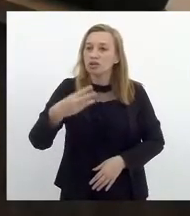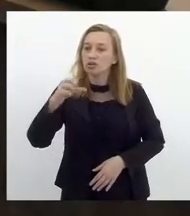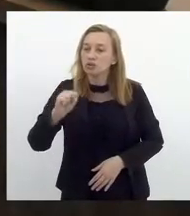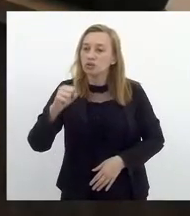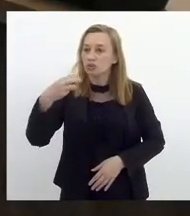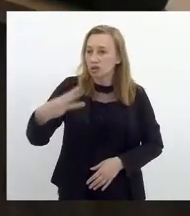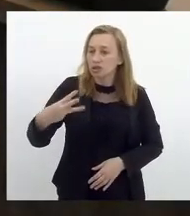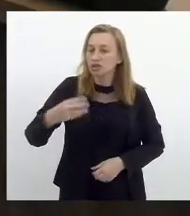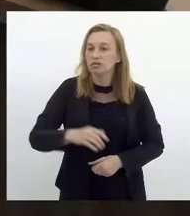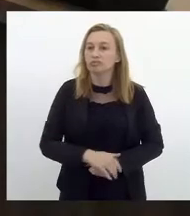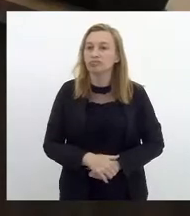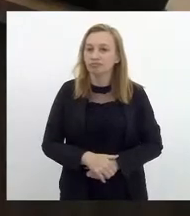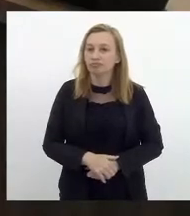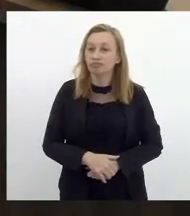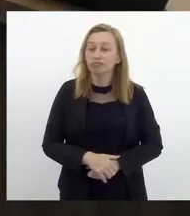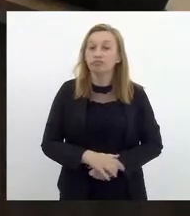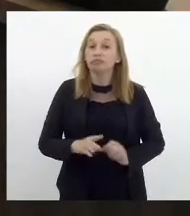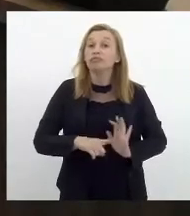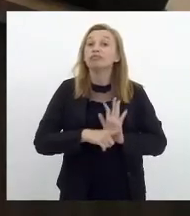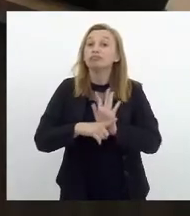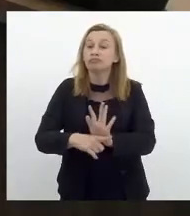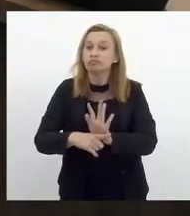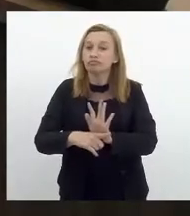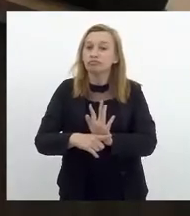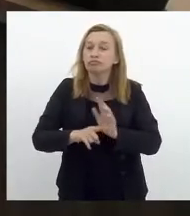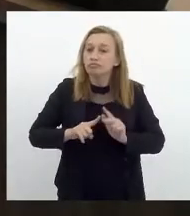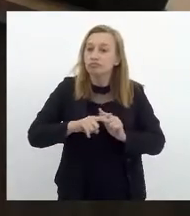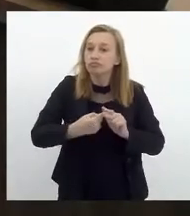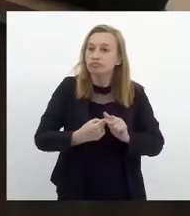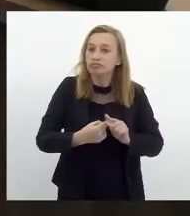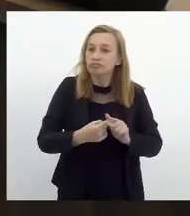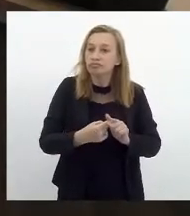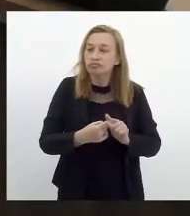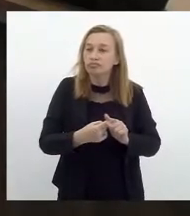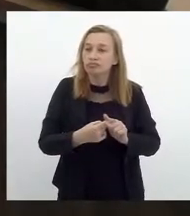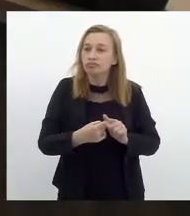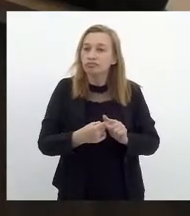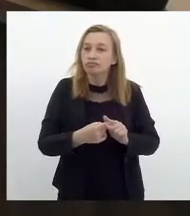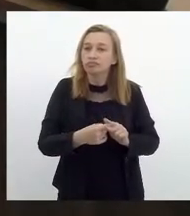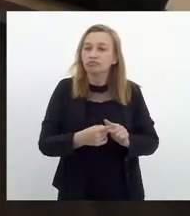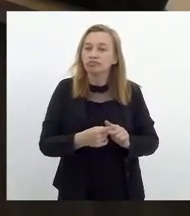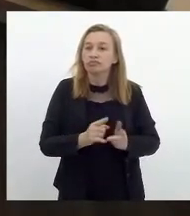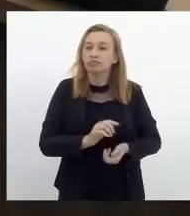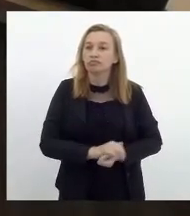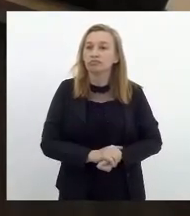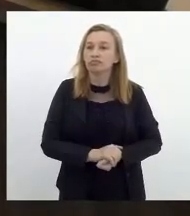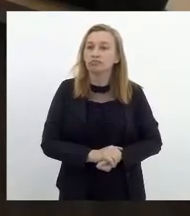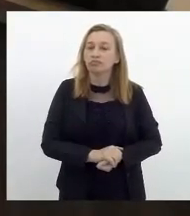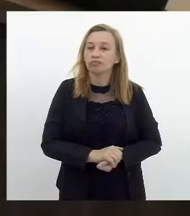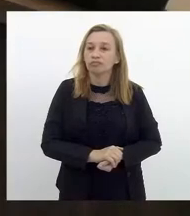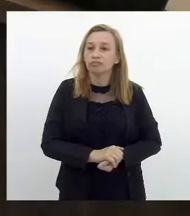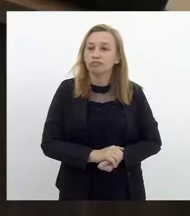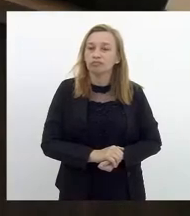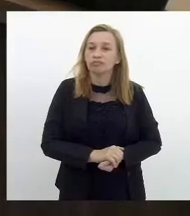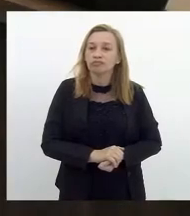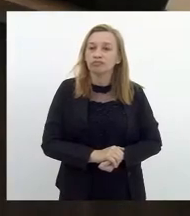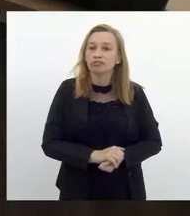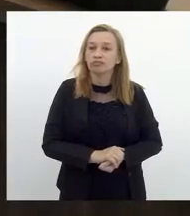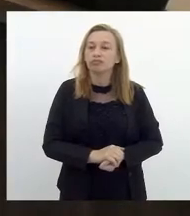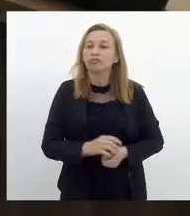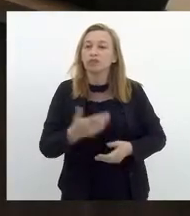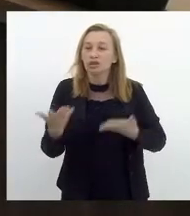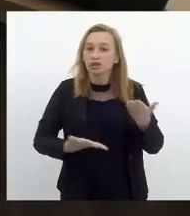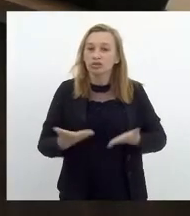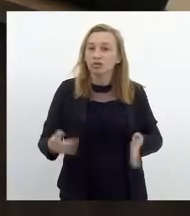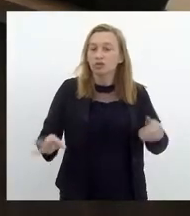4383, que ajuda a corrigir uma distorção que atinge os servidores técnicos